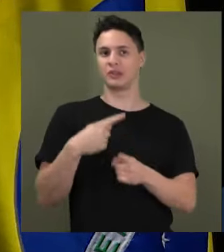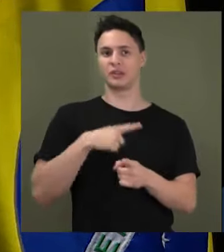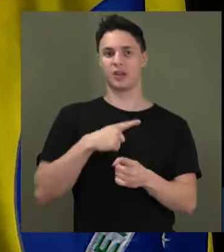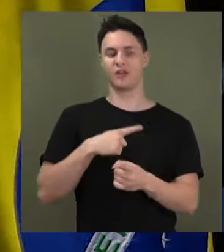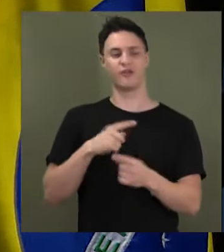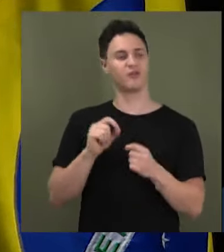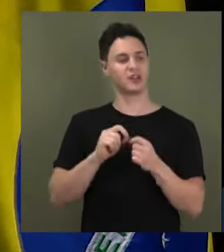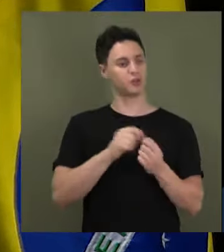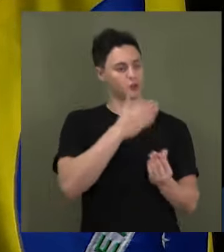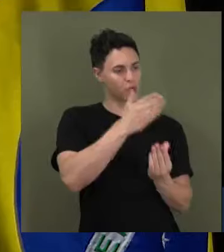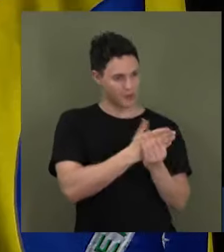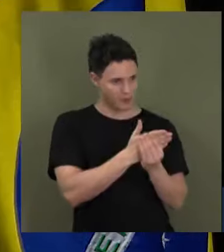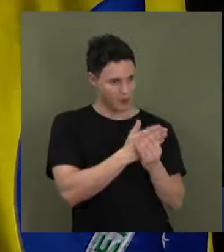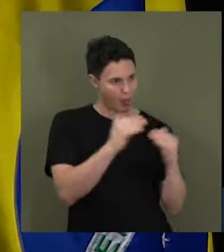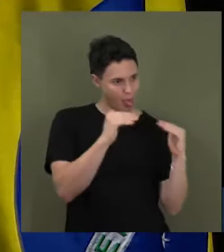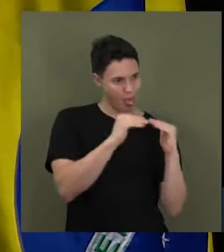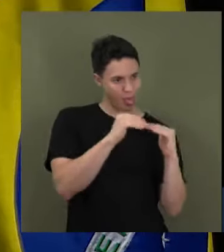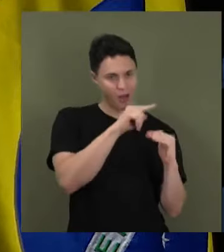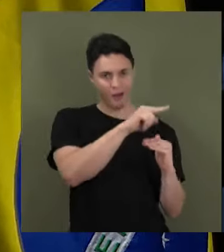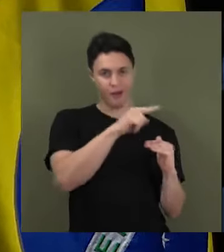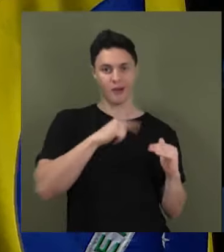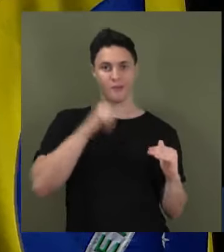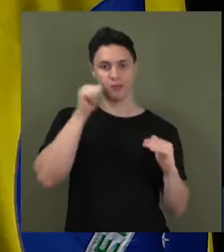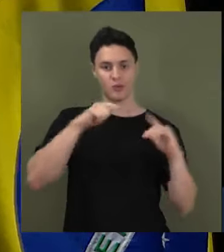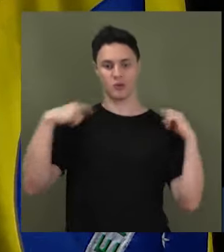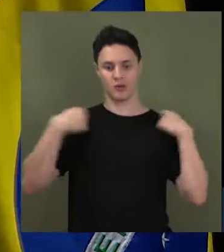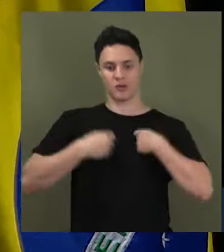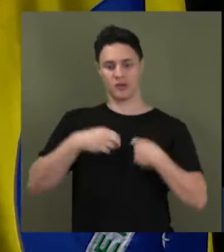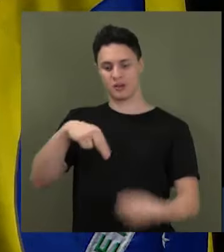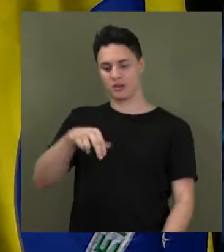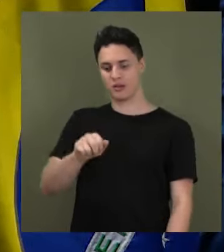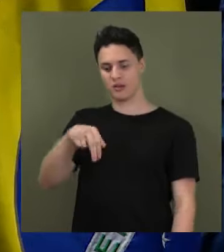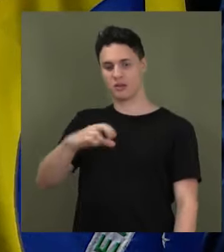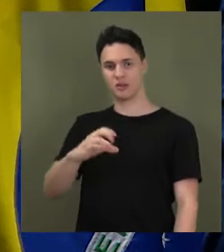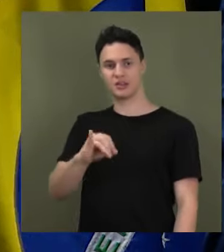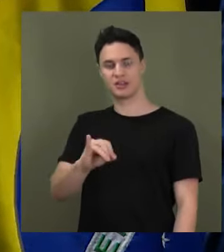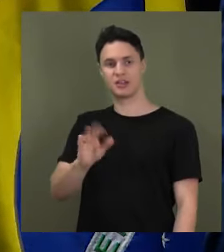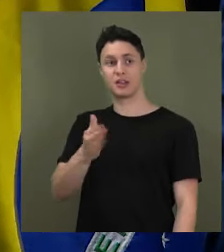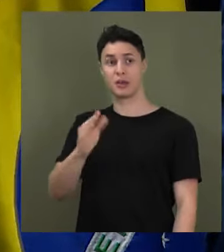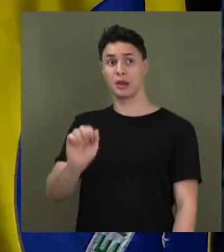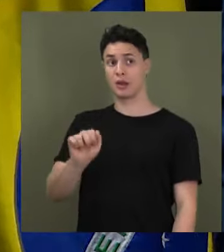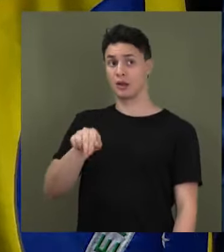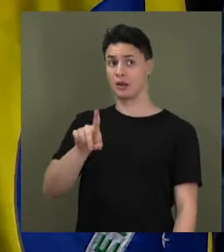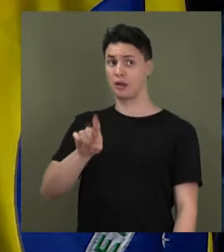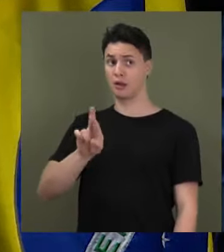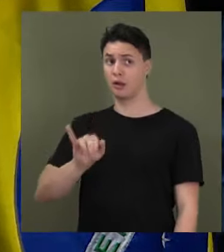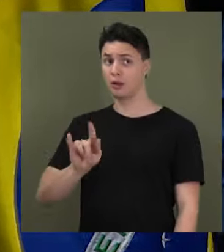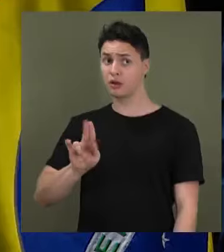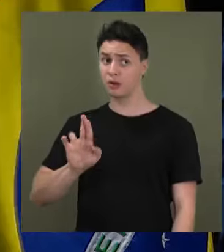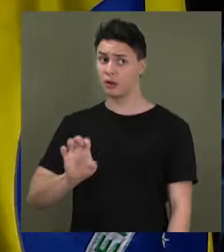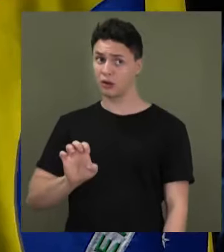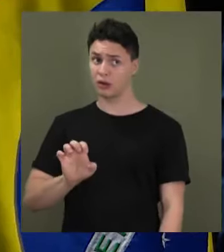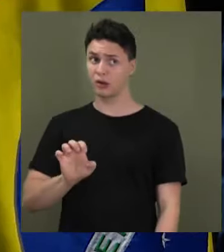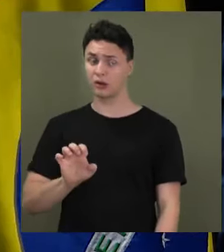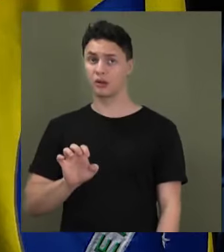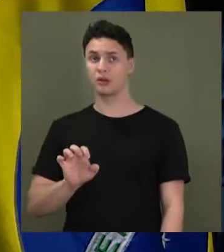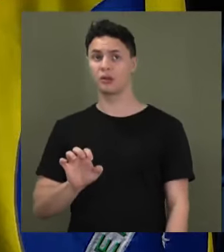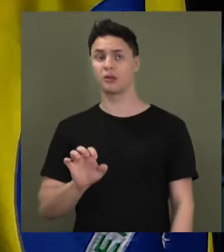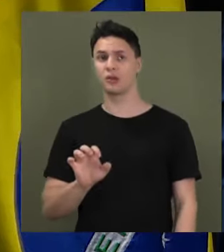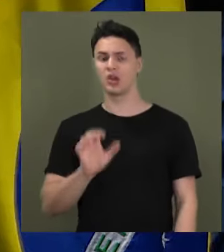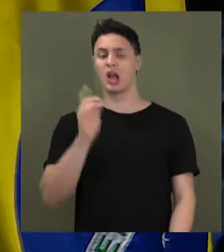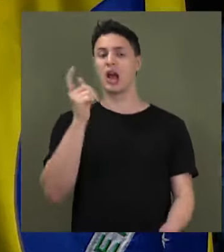sentença favorável da ministra Nancy Andrighi, numa causa no valor